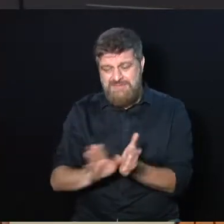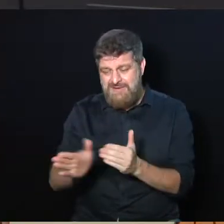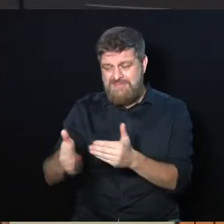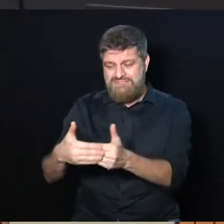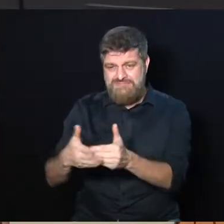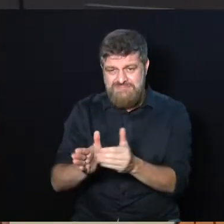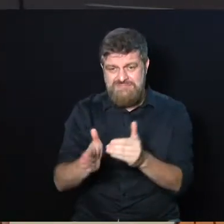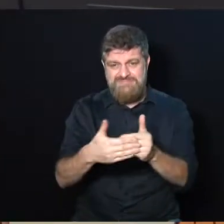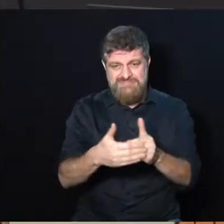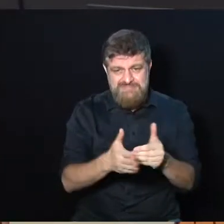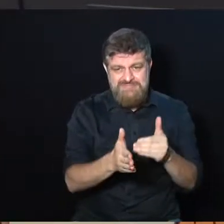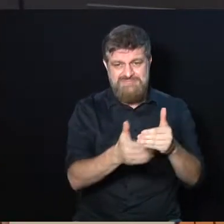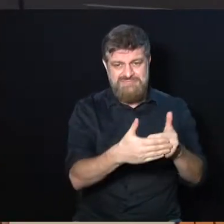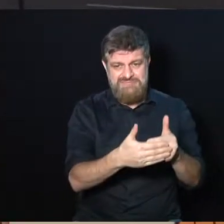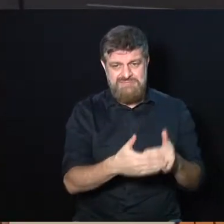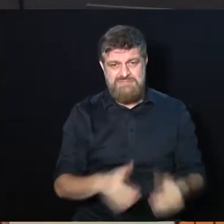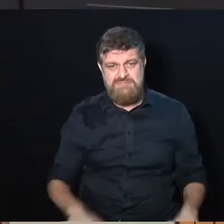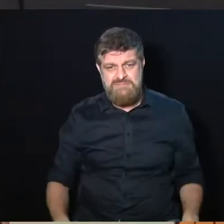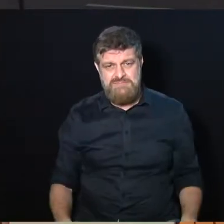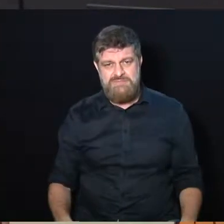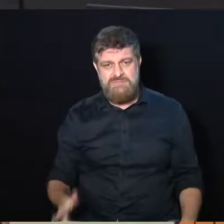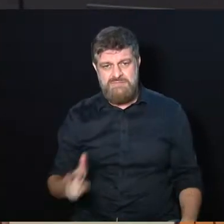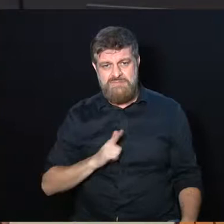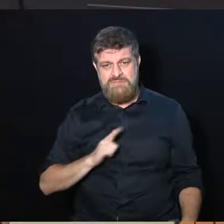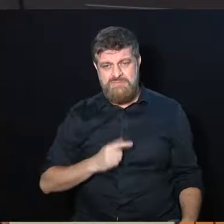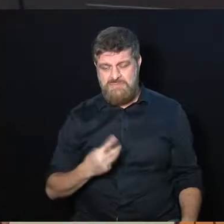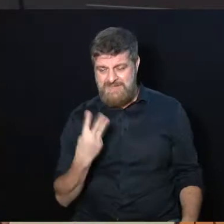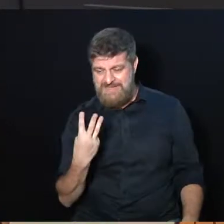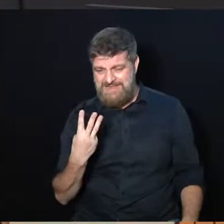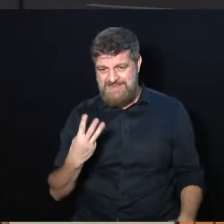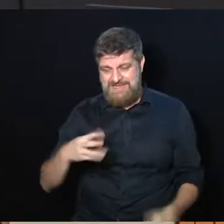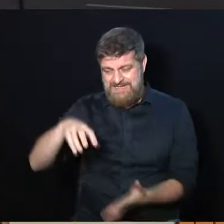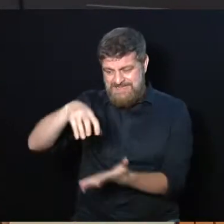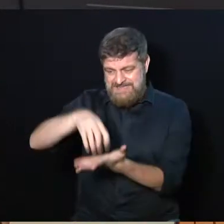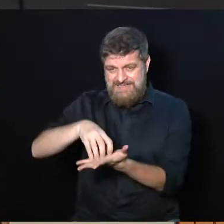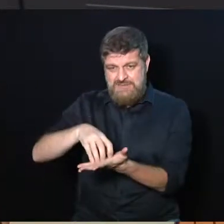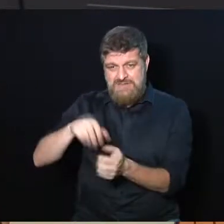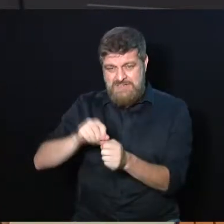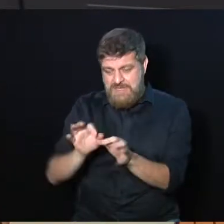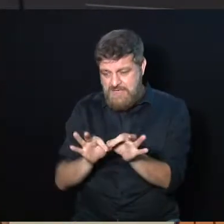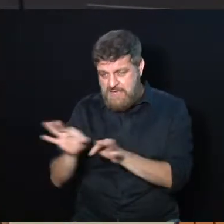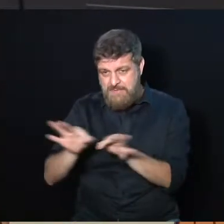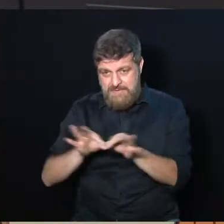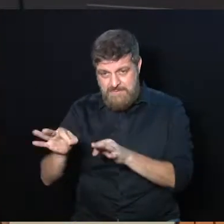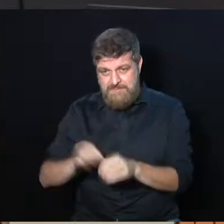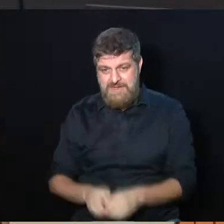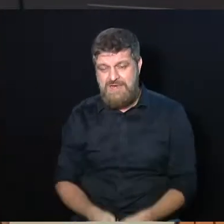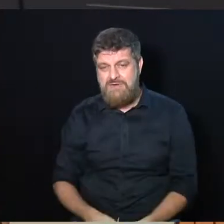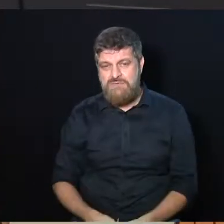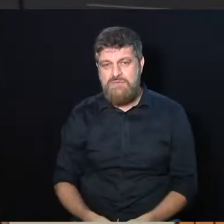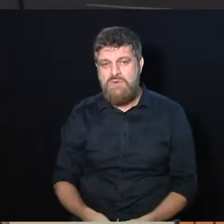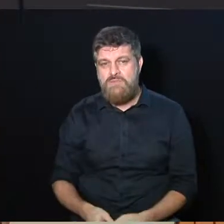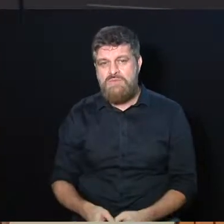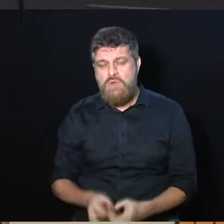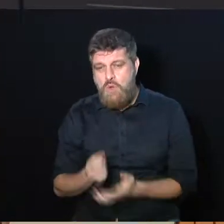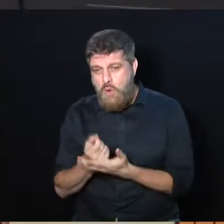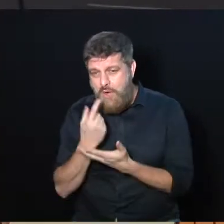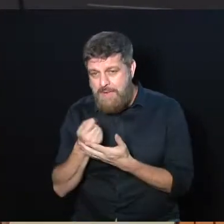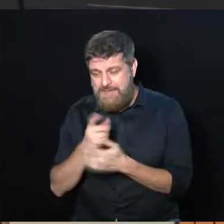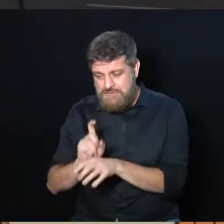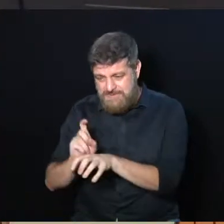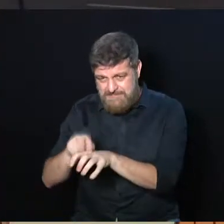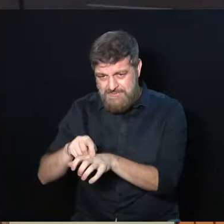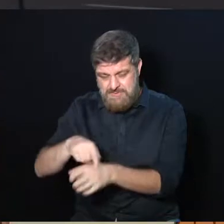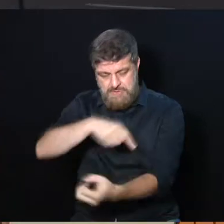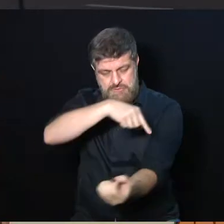plantas para se adequar às normas da Anvisa. Então, dos 3 centros produtores, que são o Butantan, a FUNED em Minas Gerais e